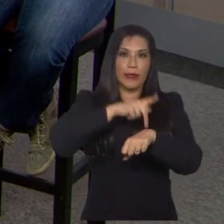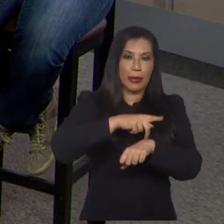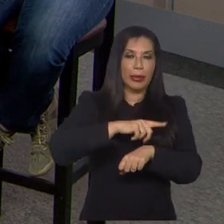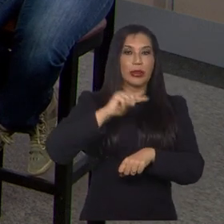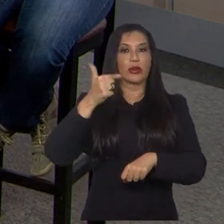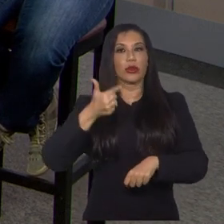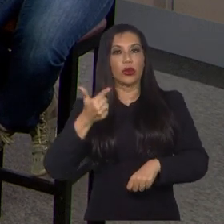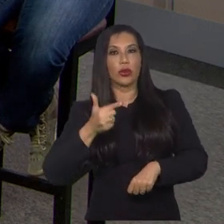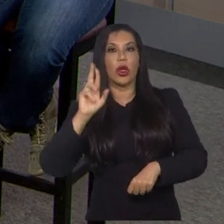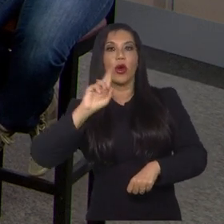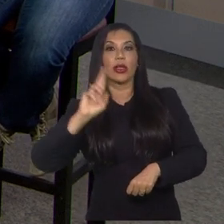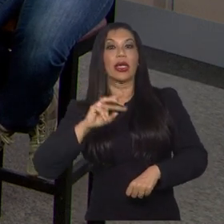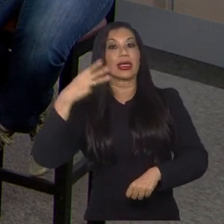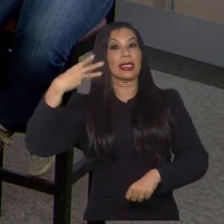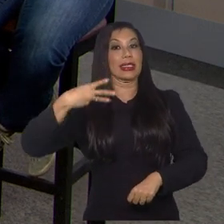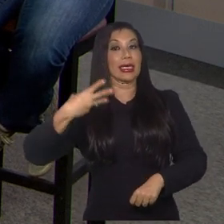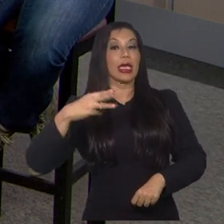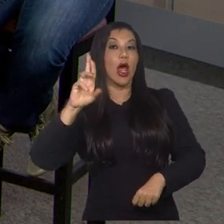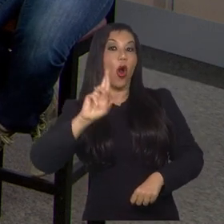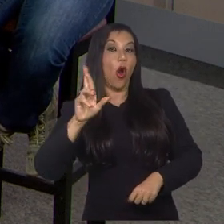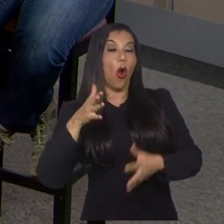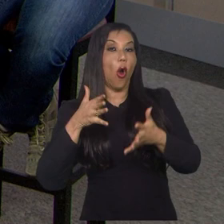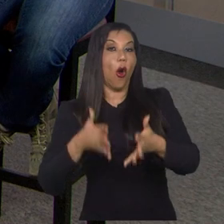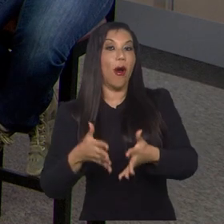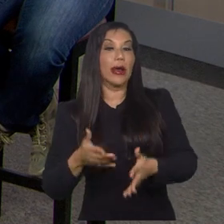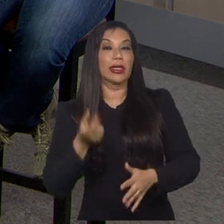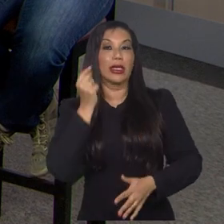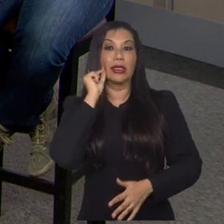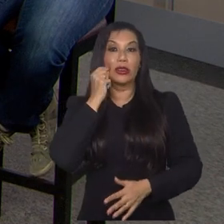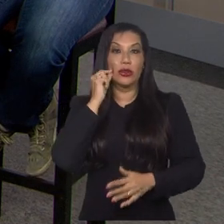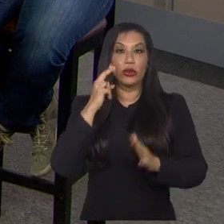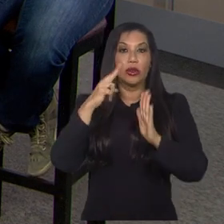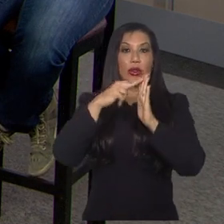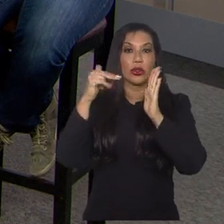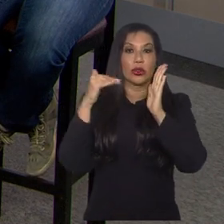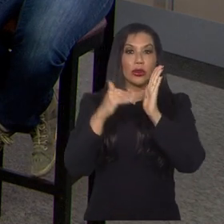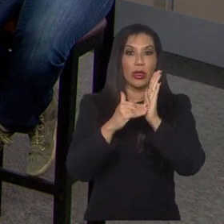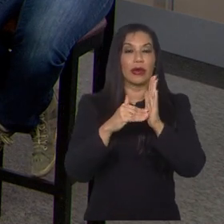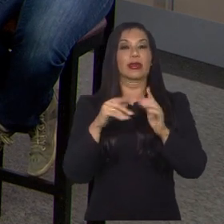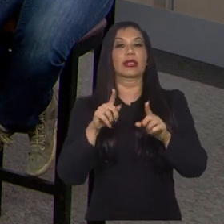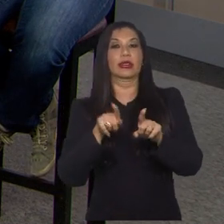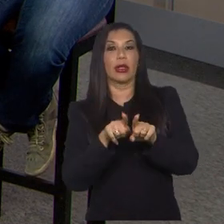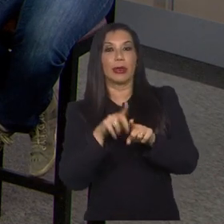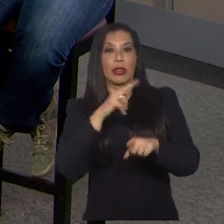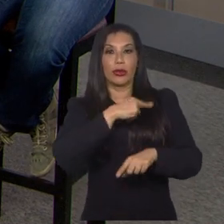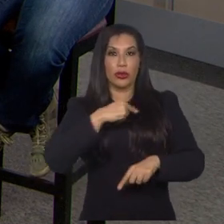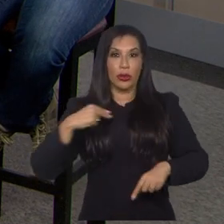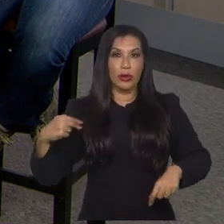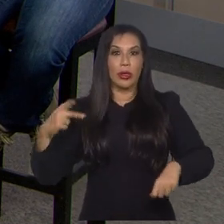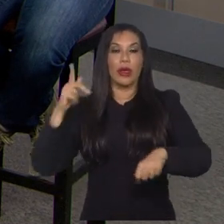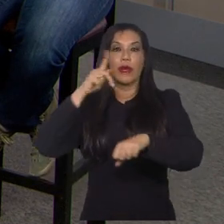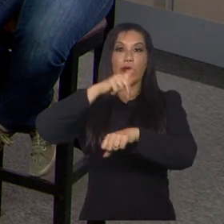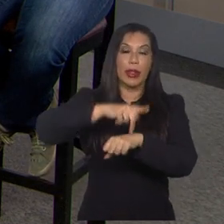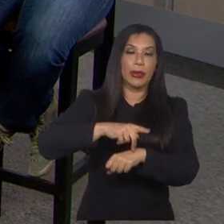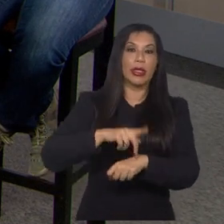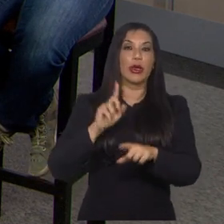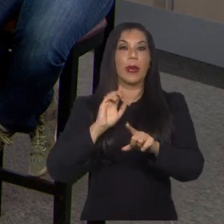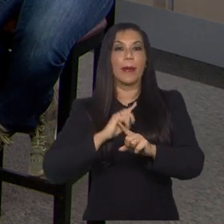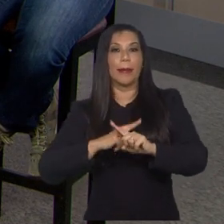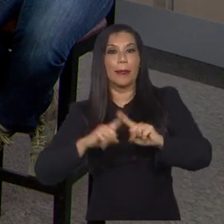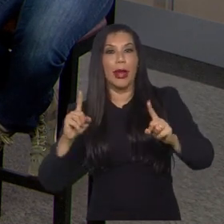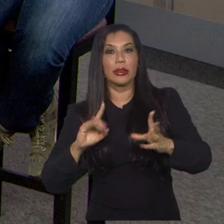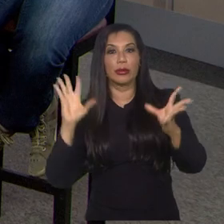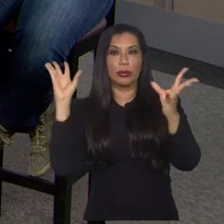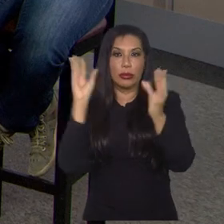na segunda rodada. E na terceira rodada, a gente tem Suíça e Nova Zelândia e Noruega e Filipinas. Para a gente encaminhar